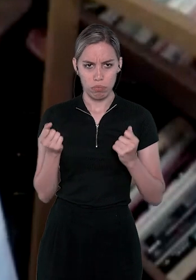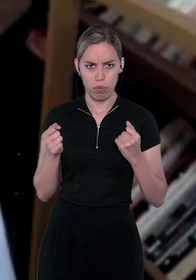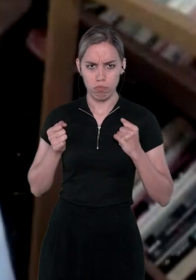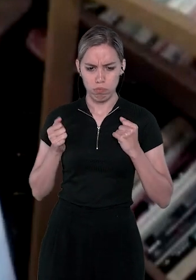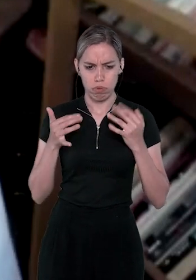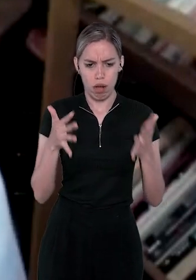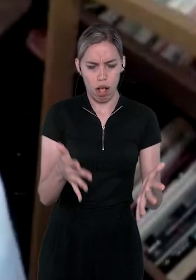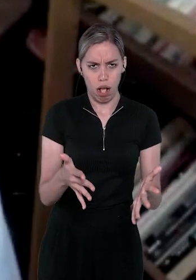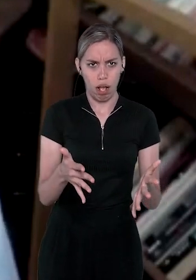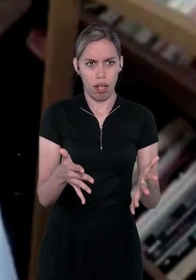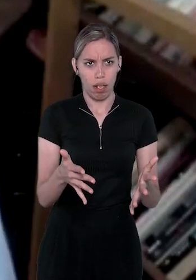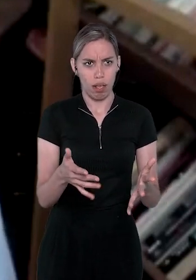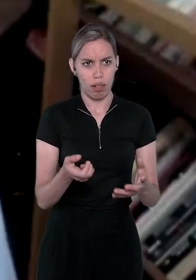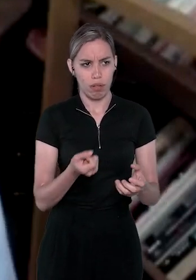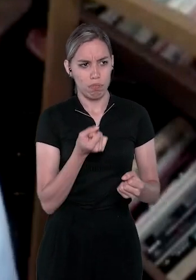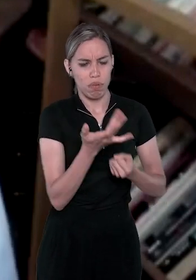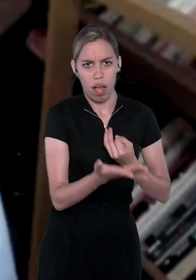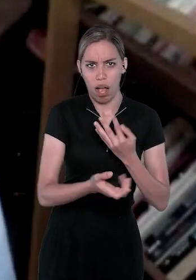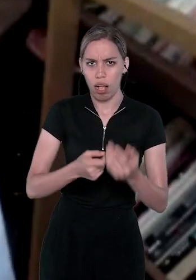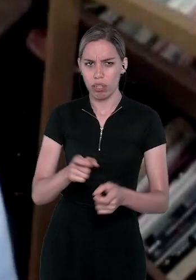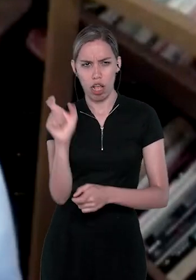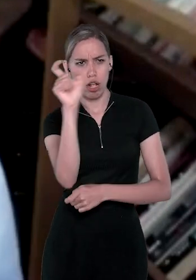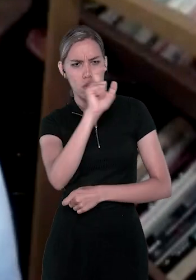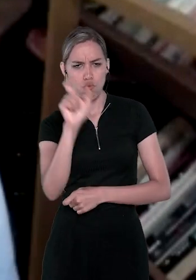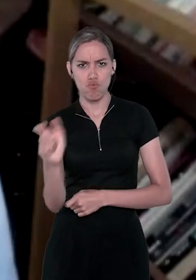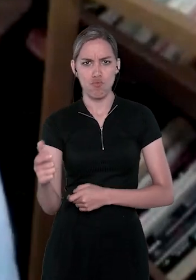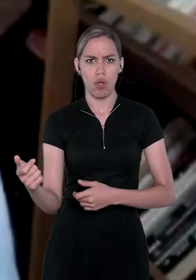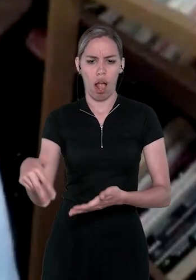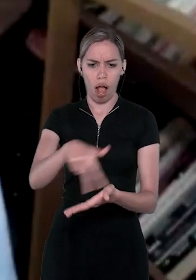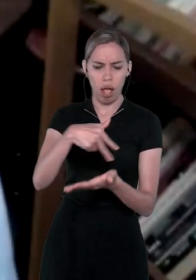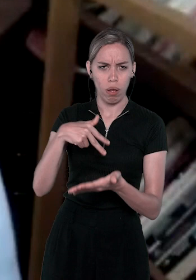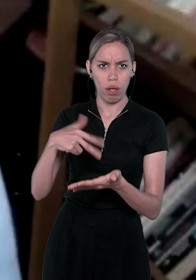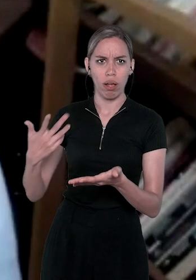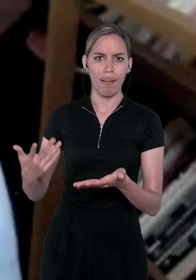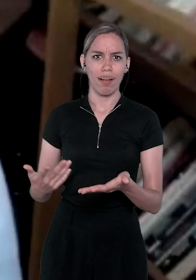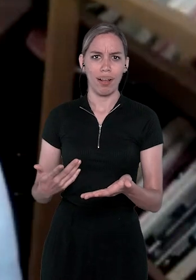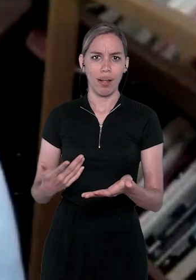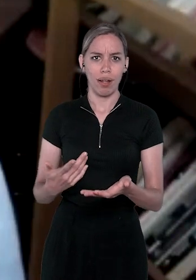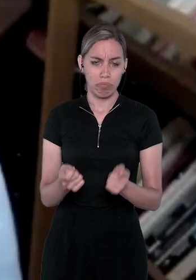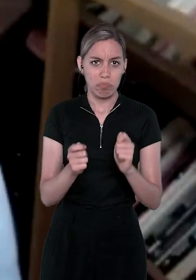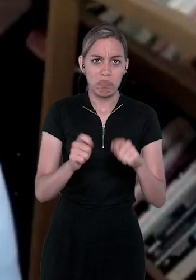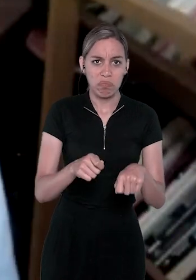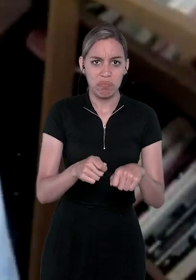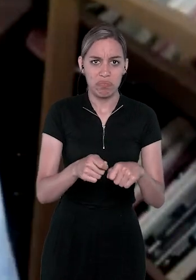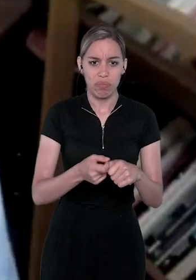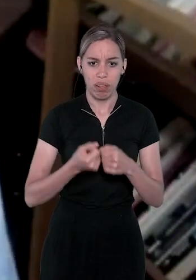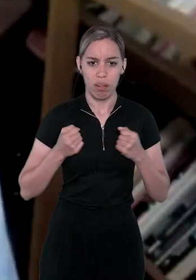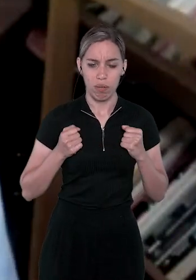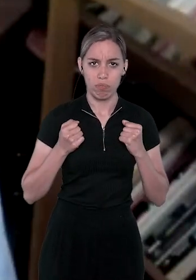expressa no rap, Grafite. que se expressa no grafite, né? Quer dizer, e que é uma nova